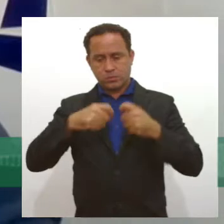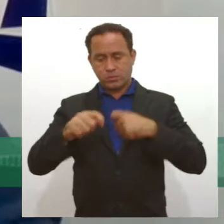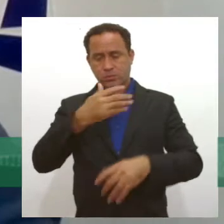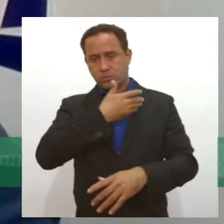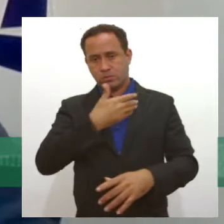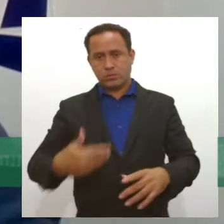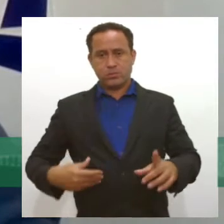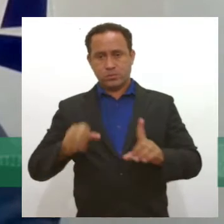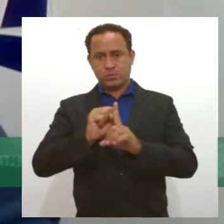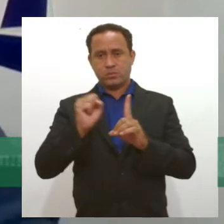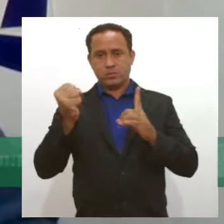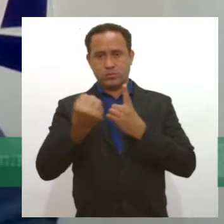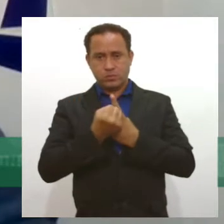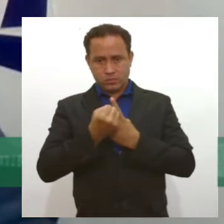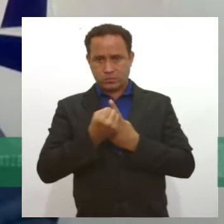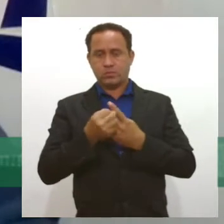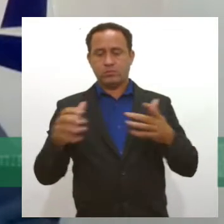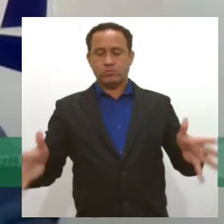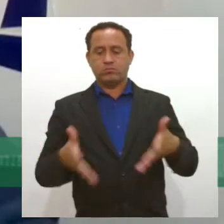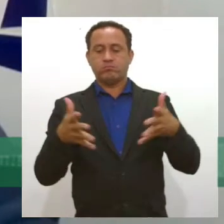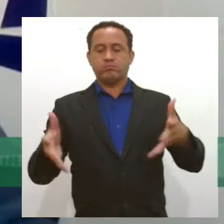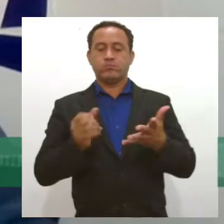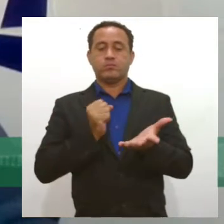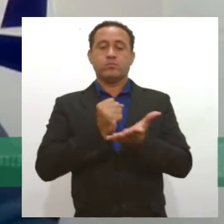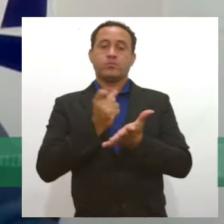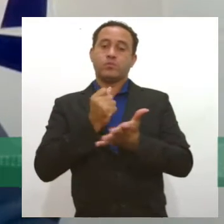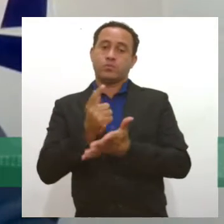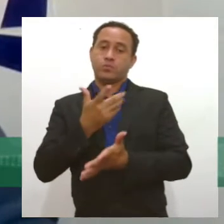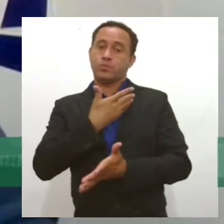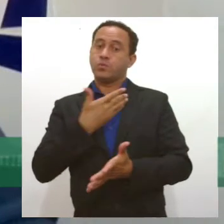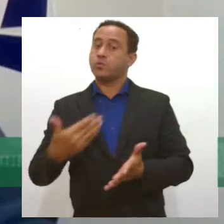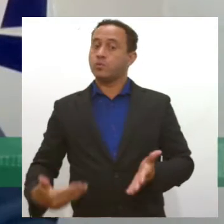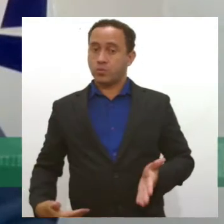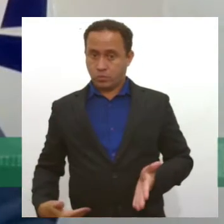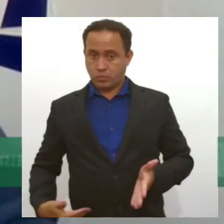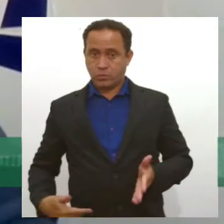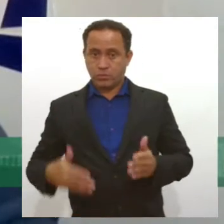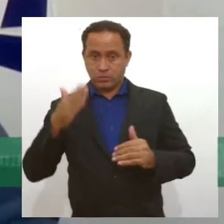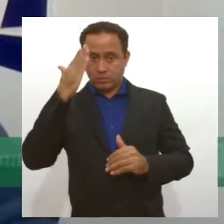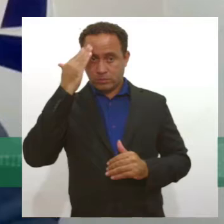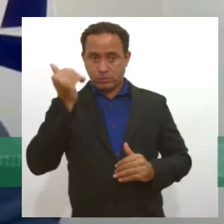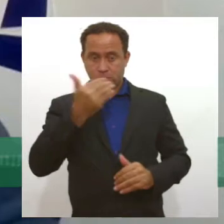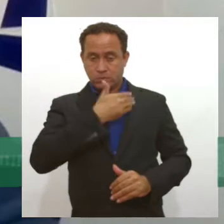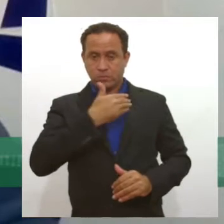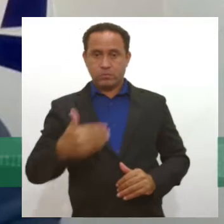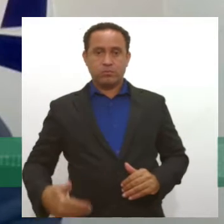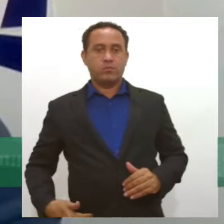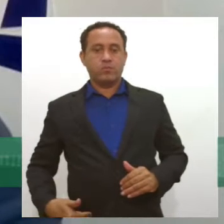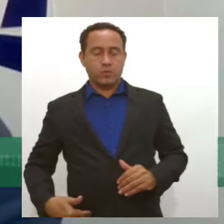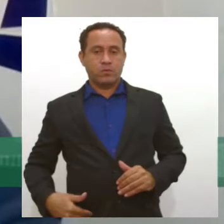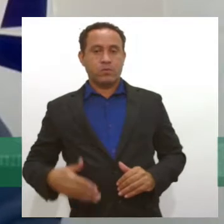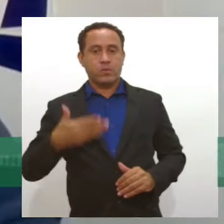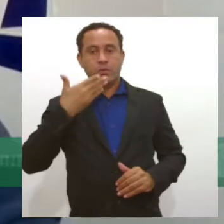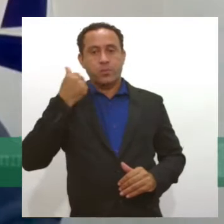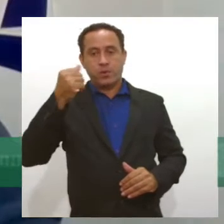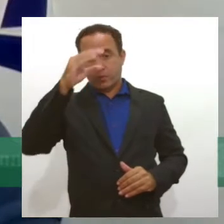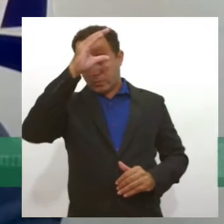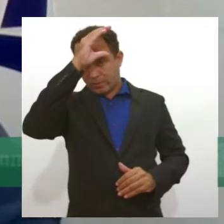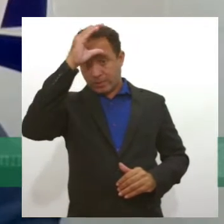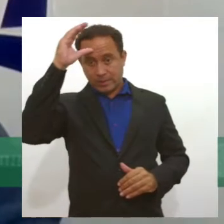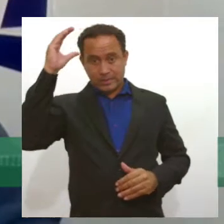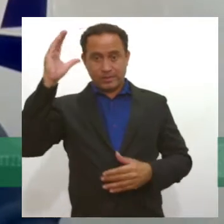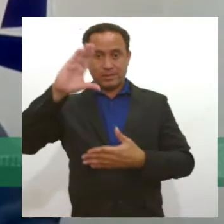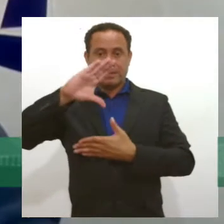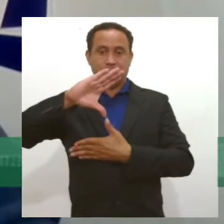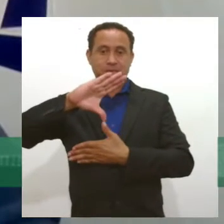sociedade, né, através do estímulo do poder de compra do governo, né? Nós sabemos que o governo hoje é o maior cliente da América Latina, então não dá para